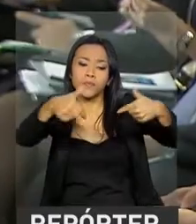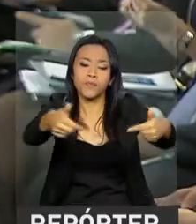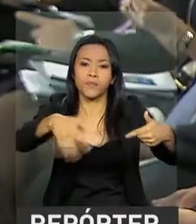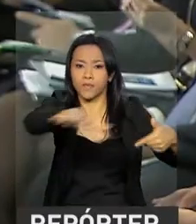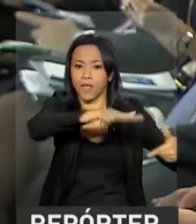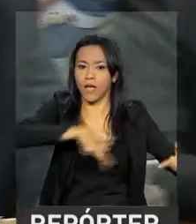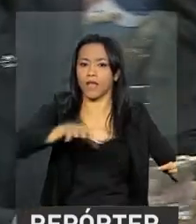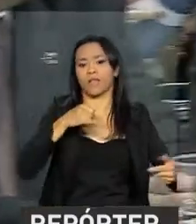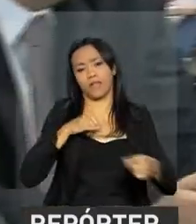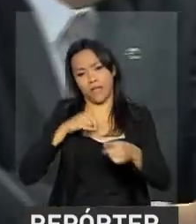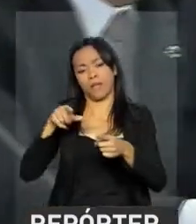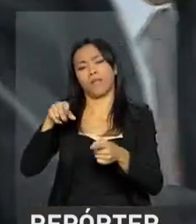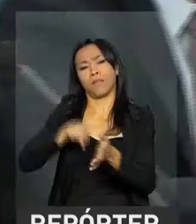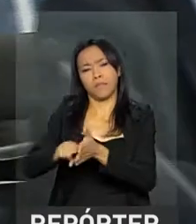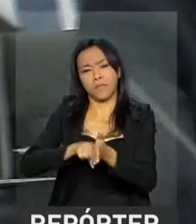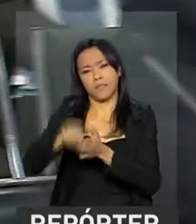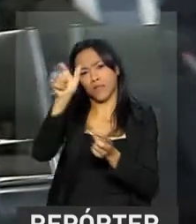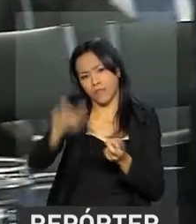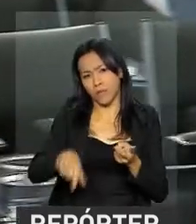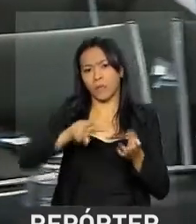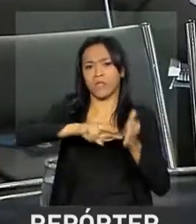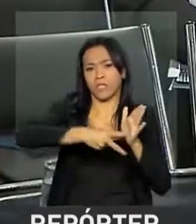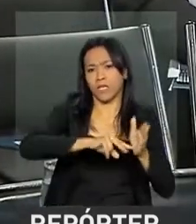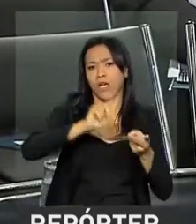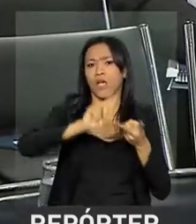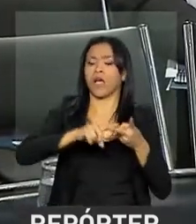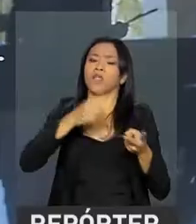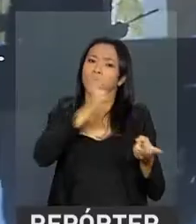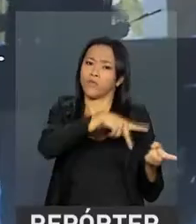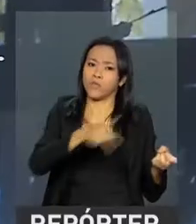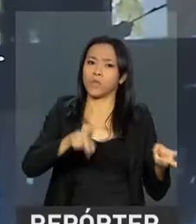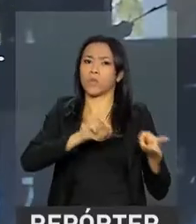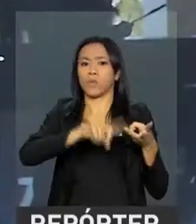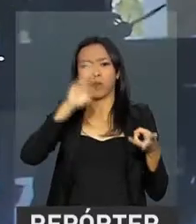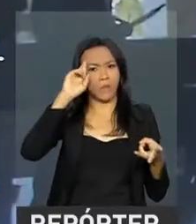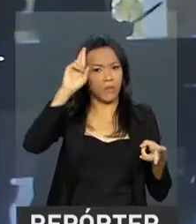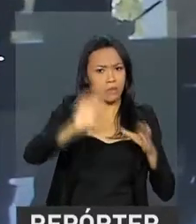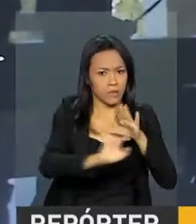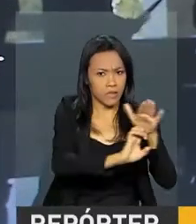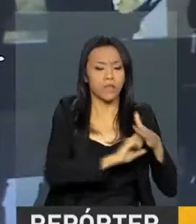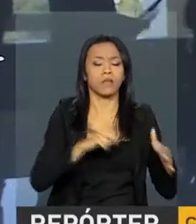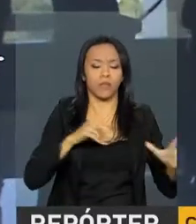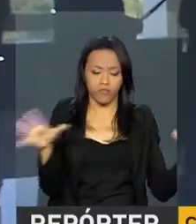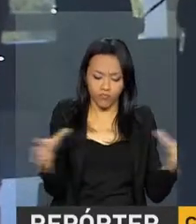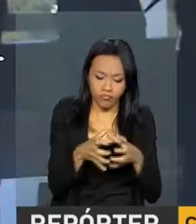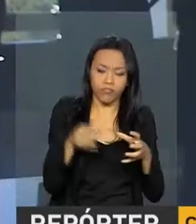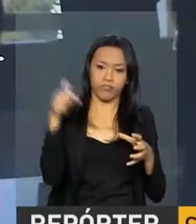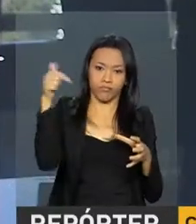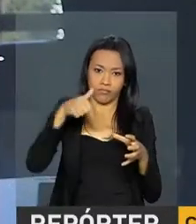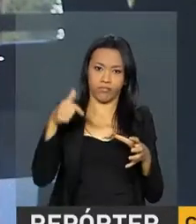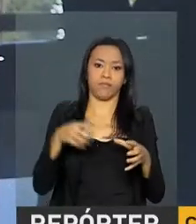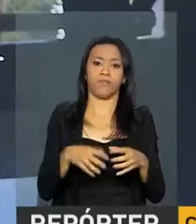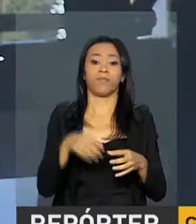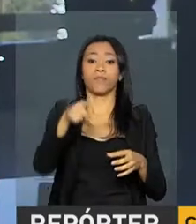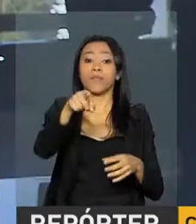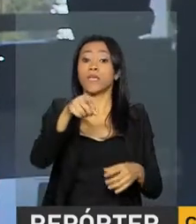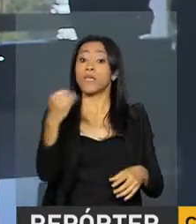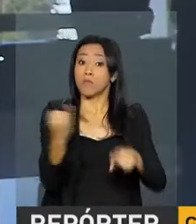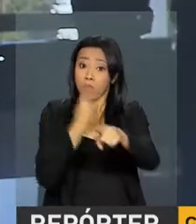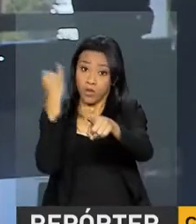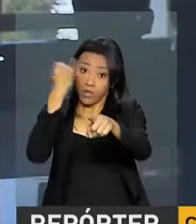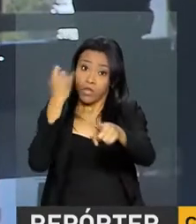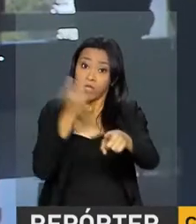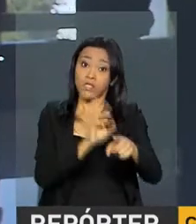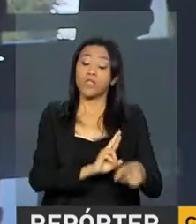como pesquisadores, professores, sindicalistas e empresários. Muito importante o que o governo está fazendo, levar os representantes e